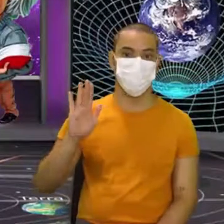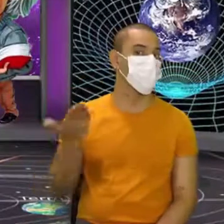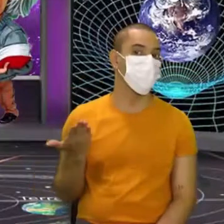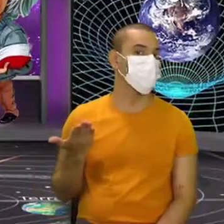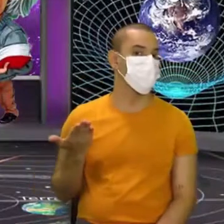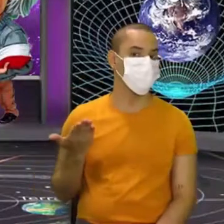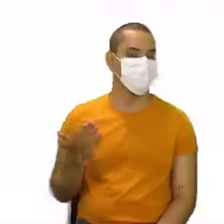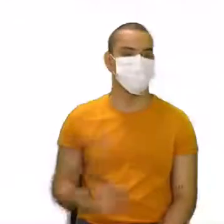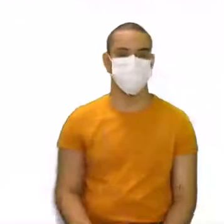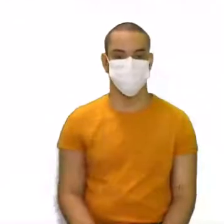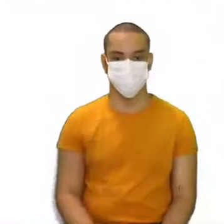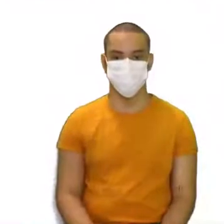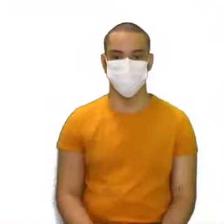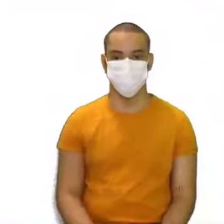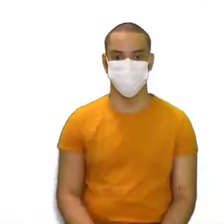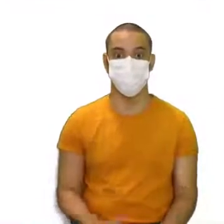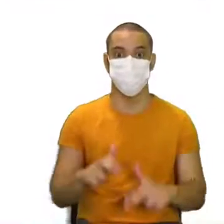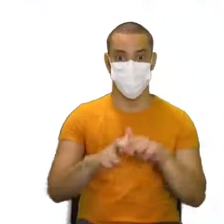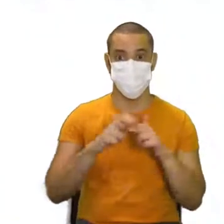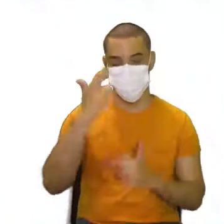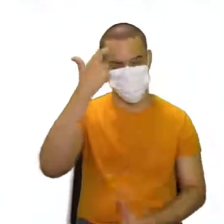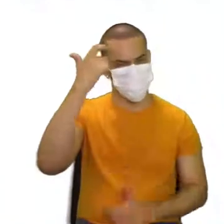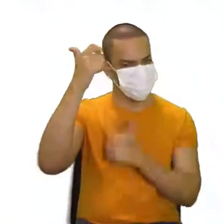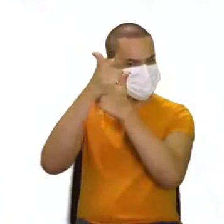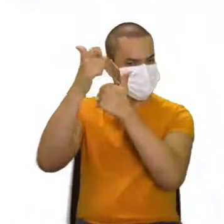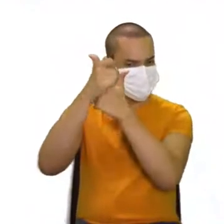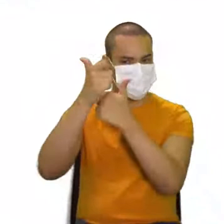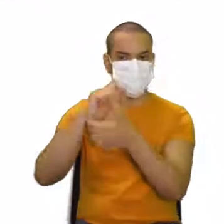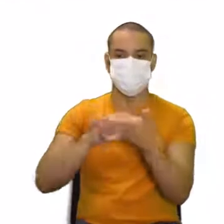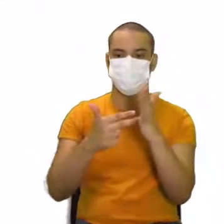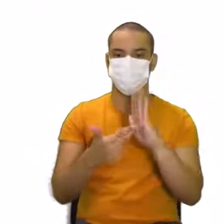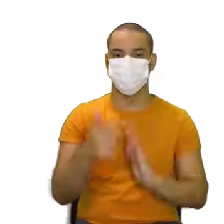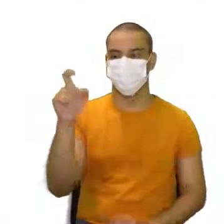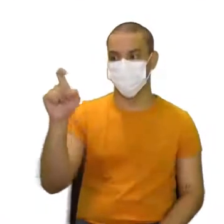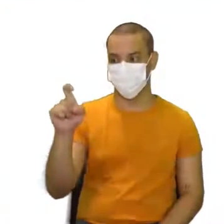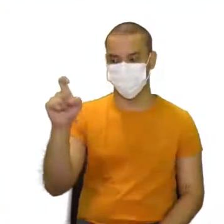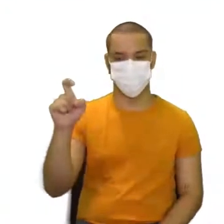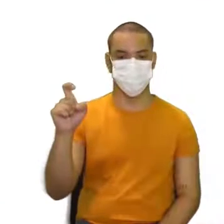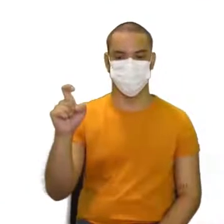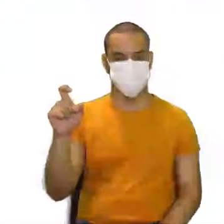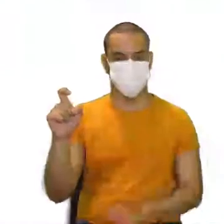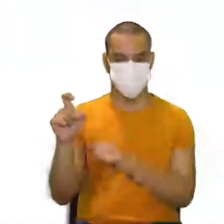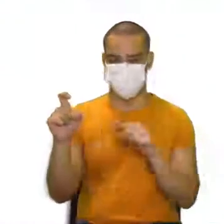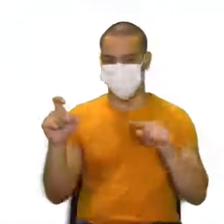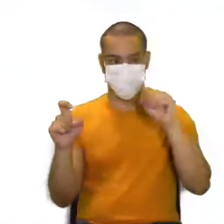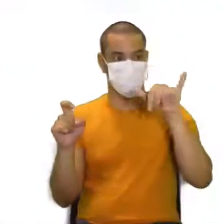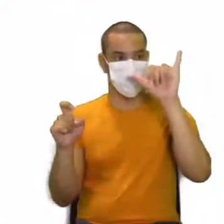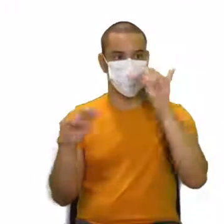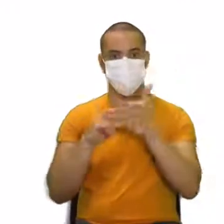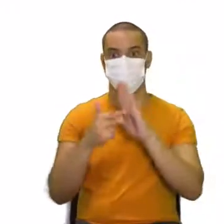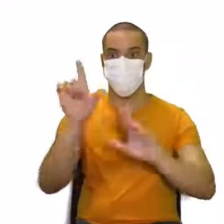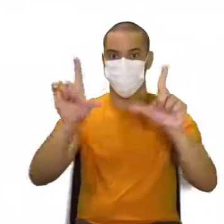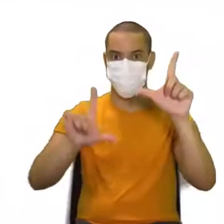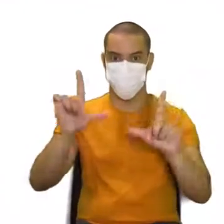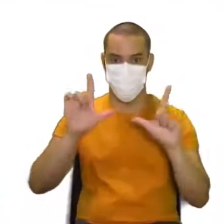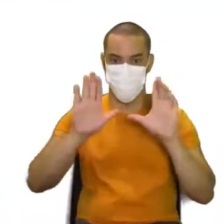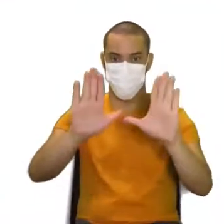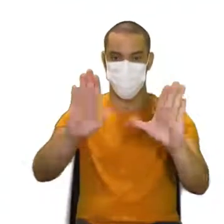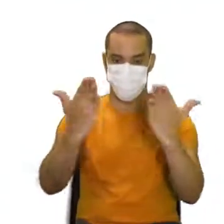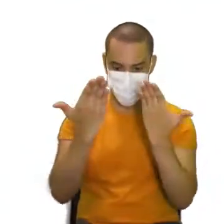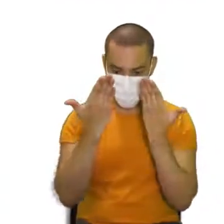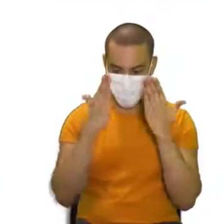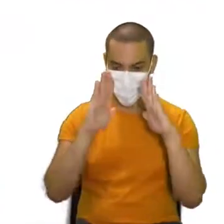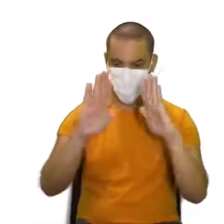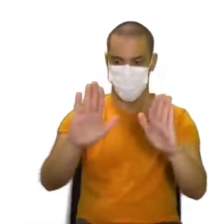cá tá bom então vamos lá então pensa aí que esse plano aí é o x y é a tela da TV mesmo caracterize a